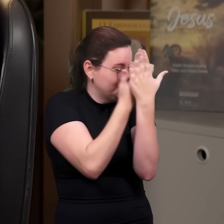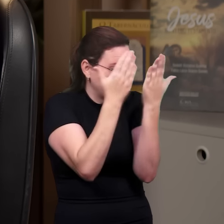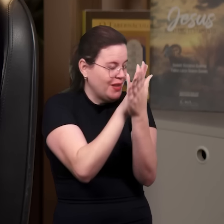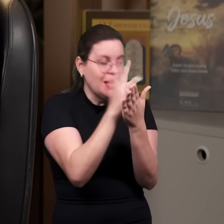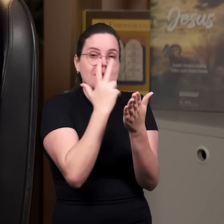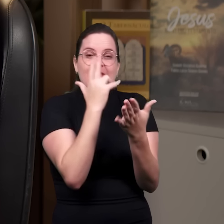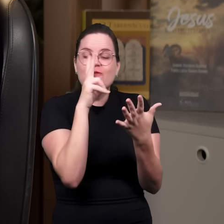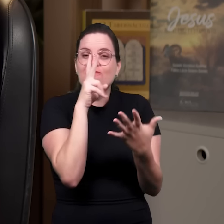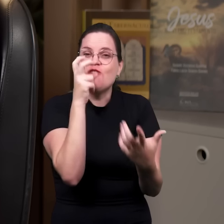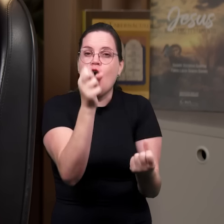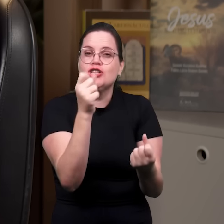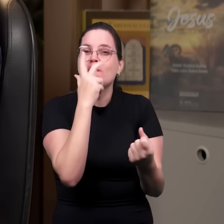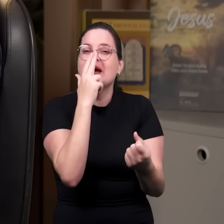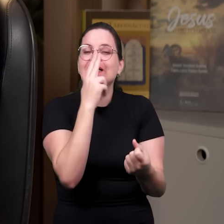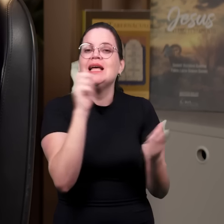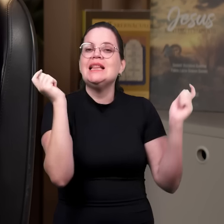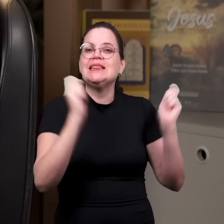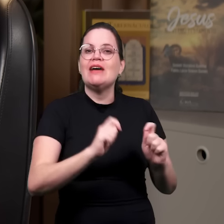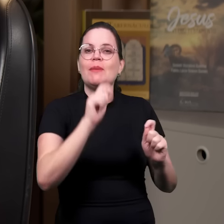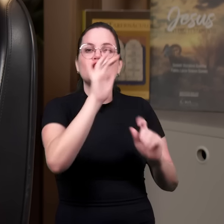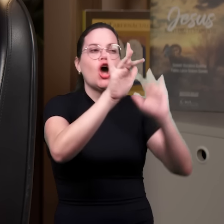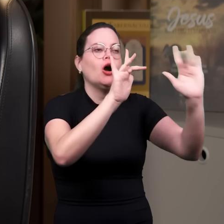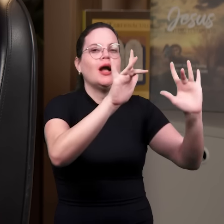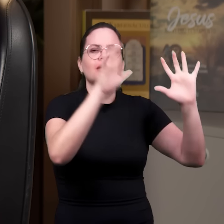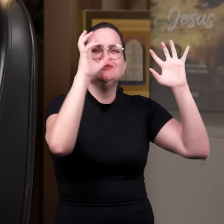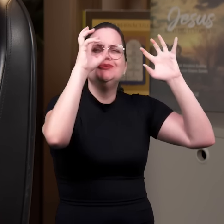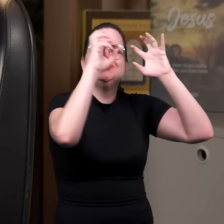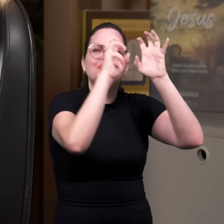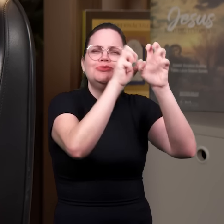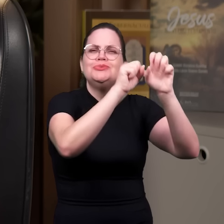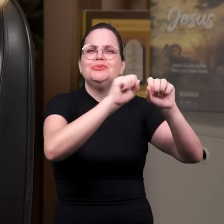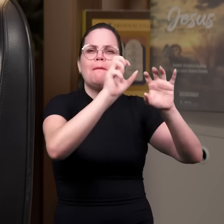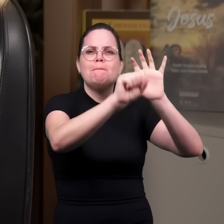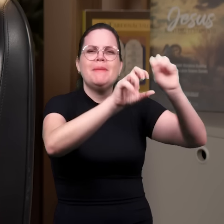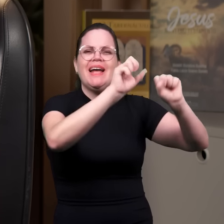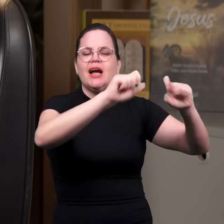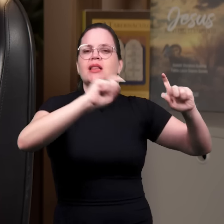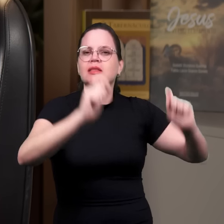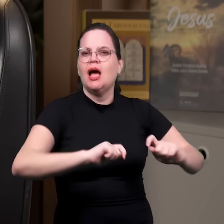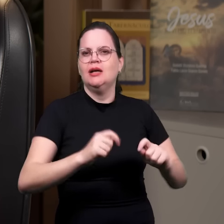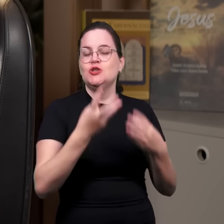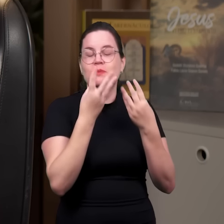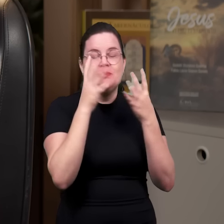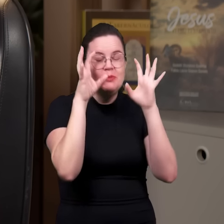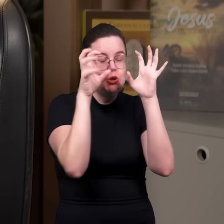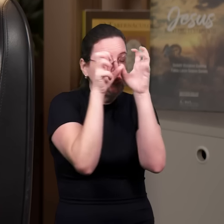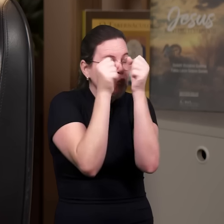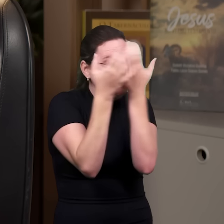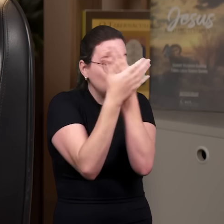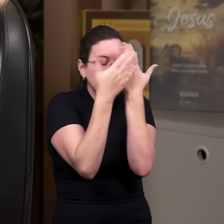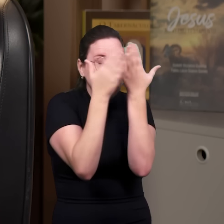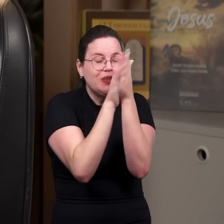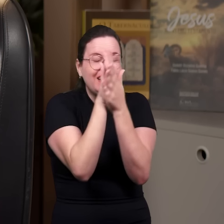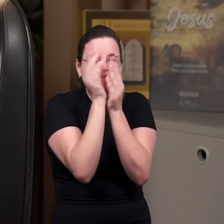tão densas que a palavra até cita, né, que eram trevas que se apalpavam. Mas existe uma referência